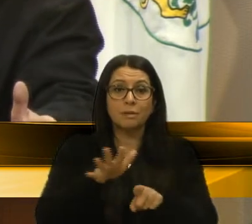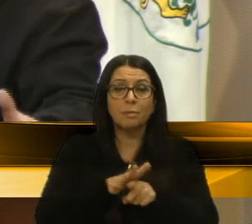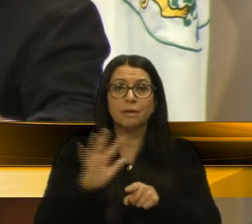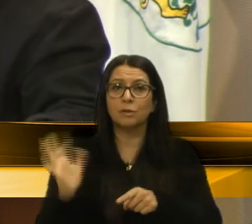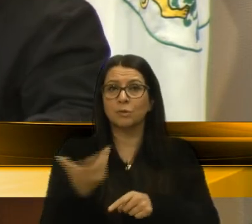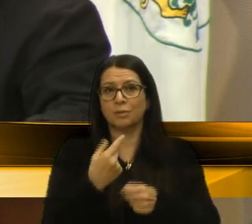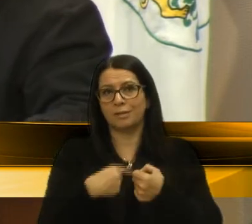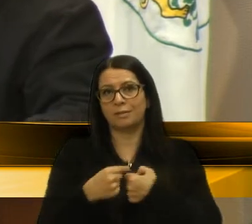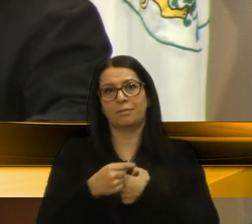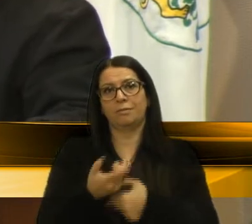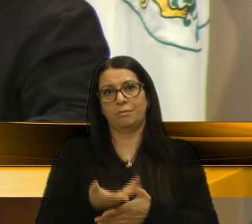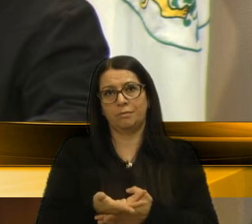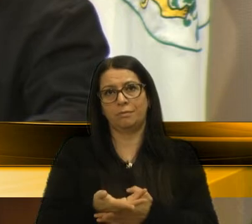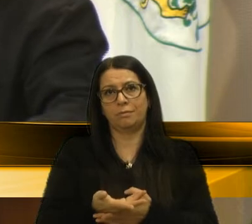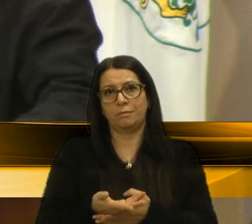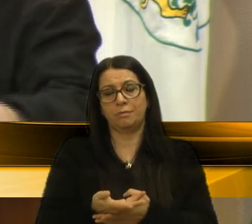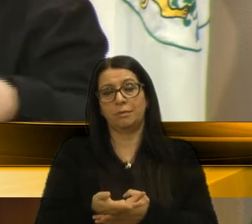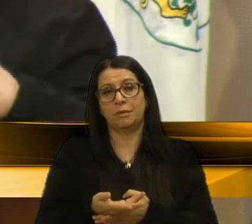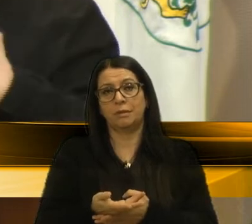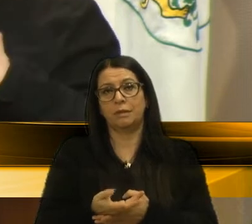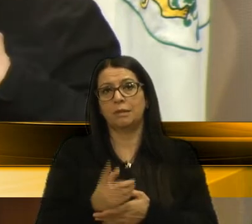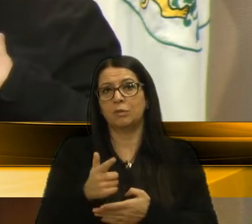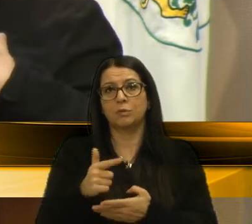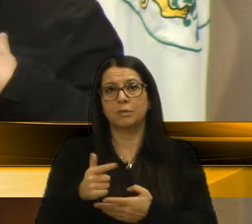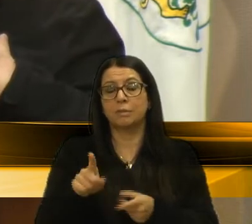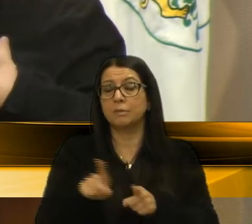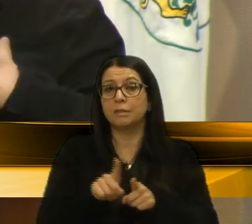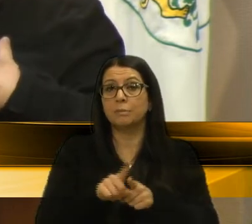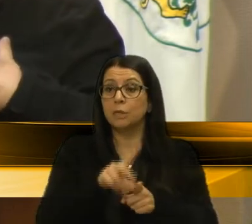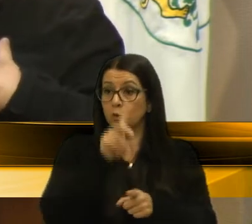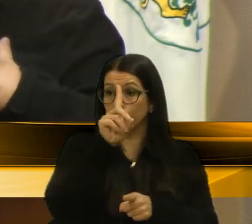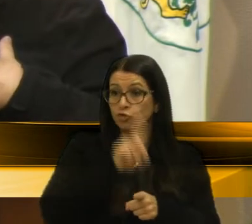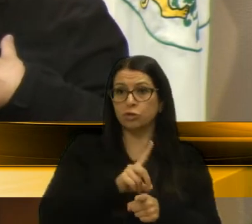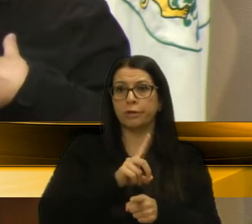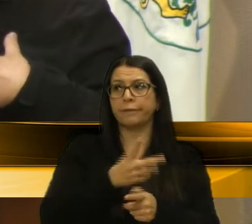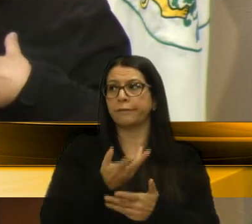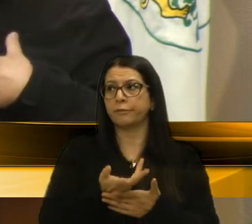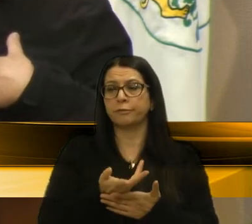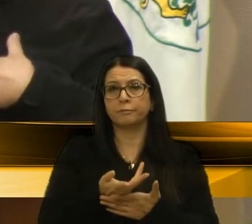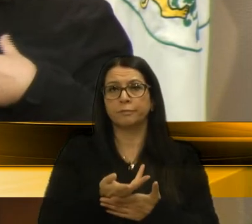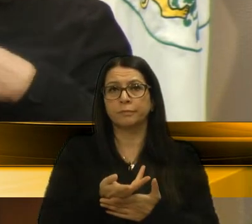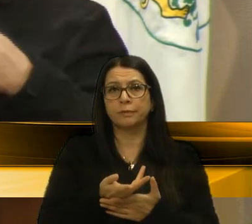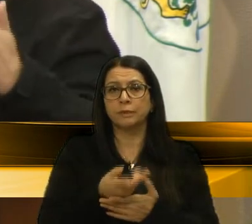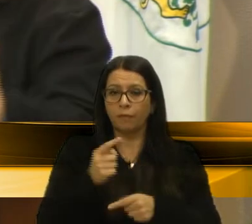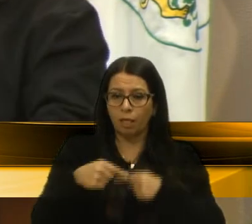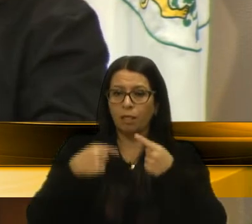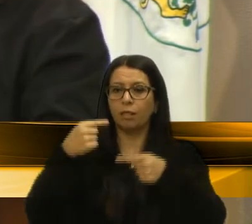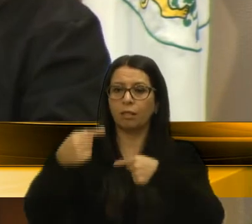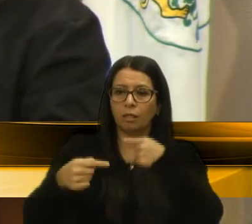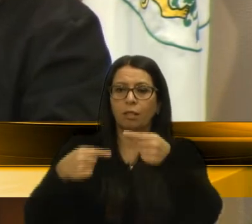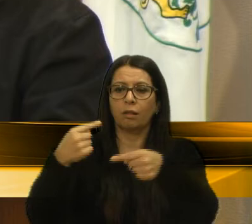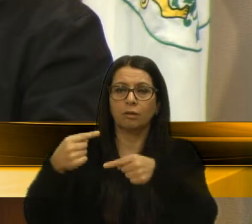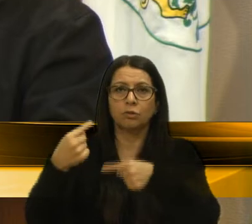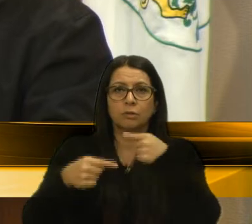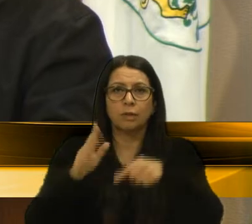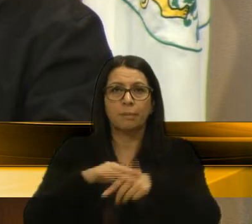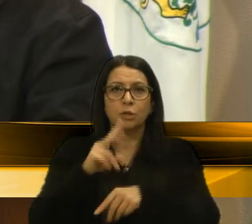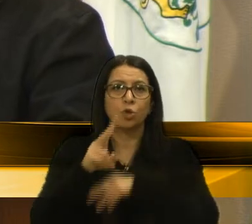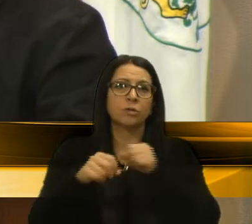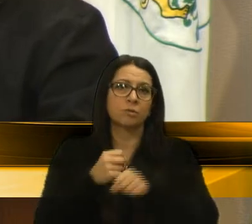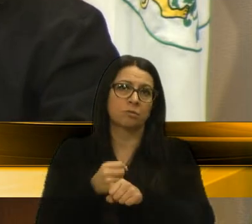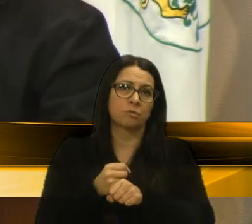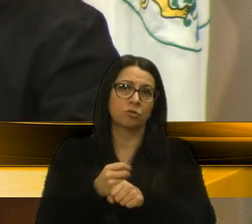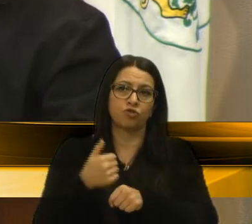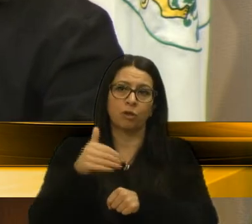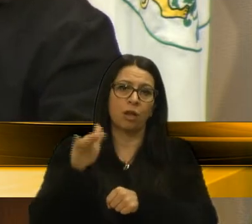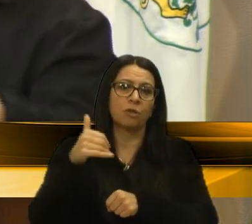cidade, né? E que, portanto, nós não temos também o direito de ficar protelando essa discussão mais 2 anos,